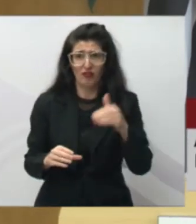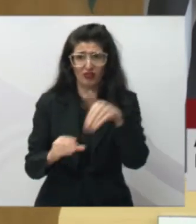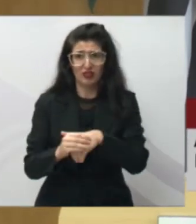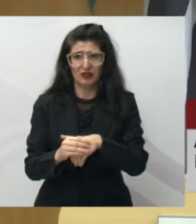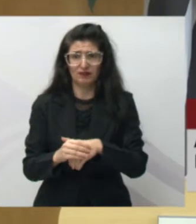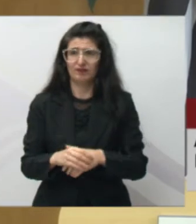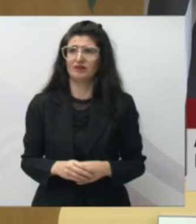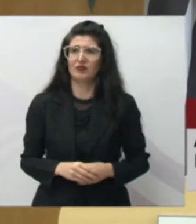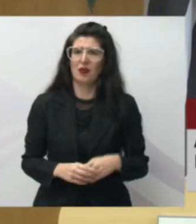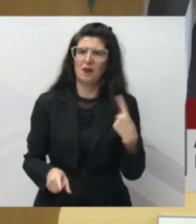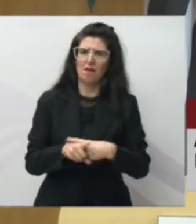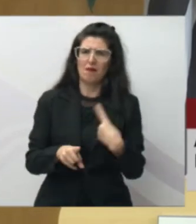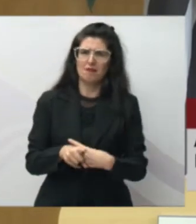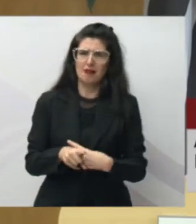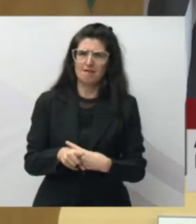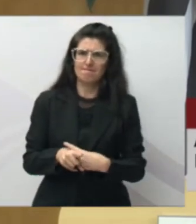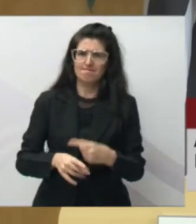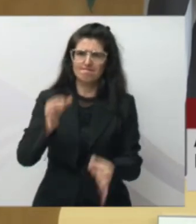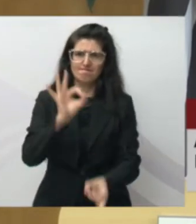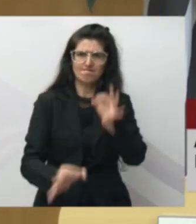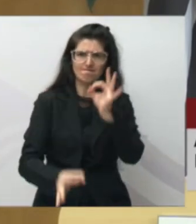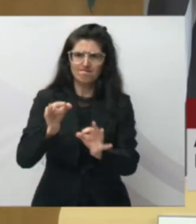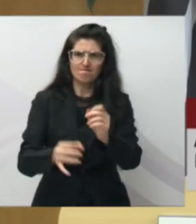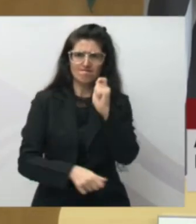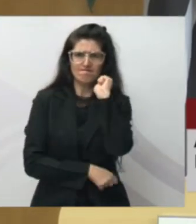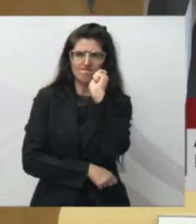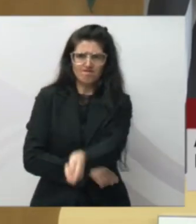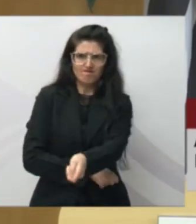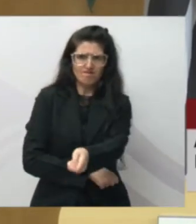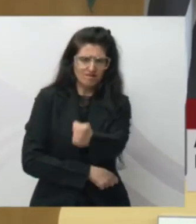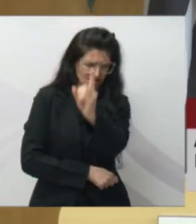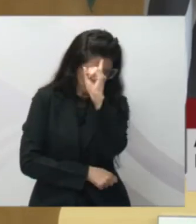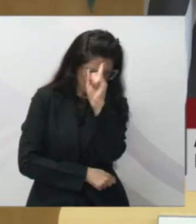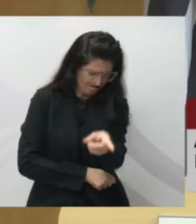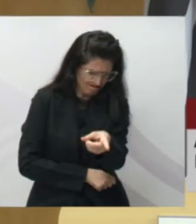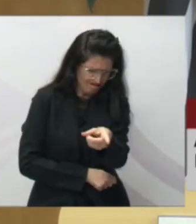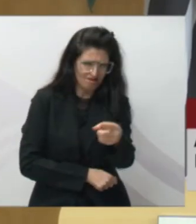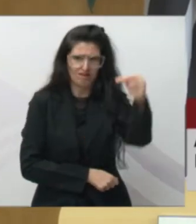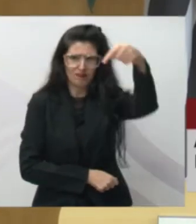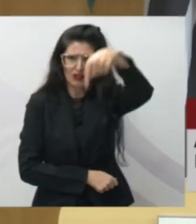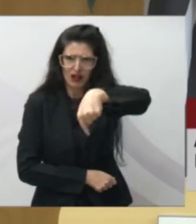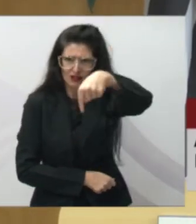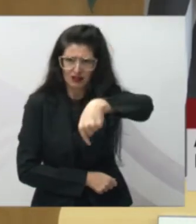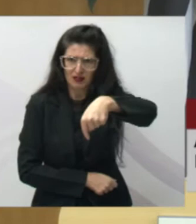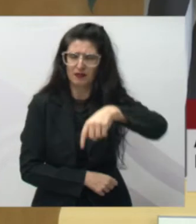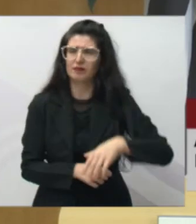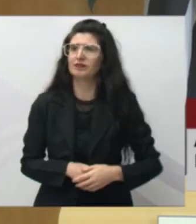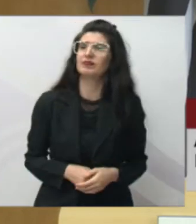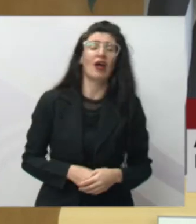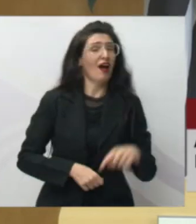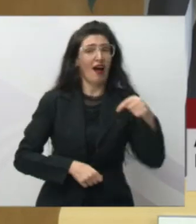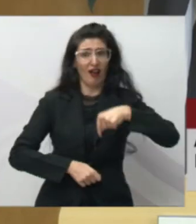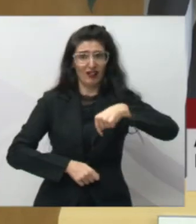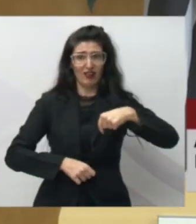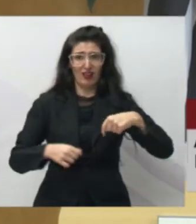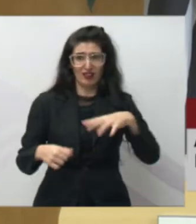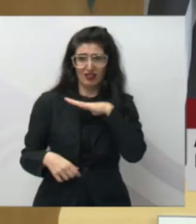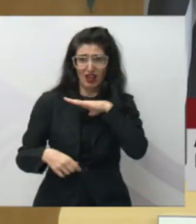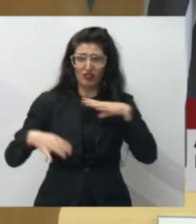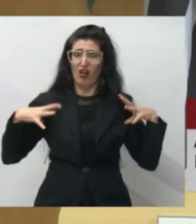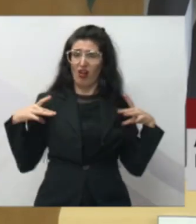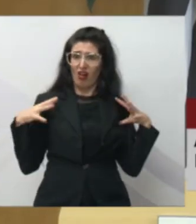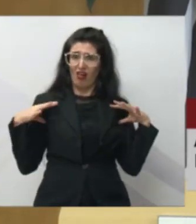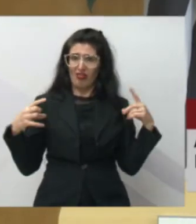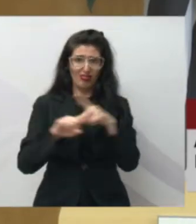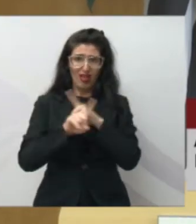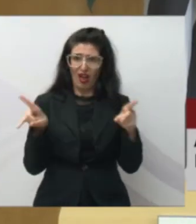do tribunal. E aqui nós sabemos que as mordomias não estão aqui na Câmara Municipal. Eu puxei de todas as câmaras municipais